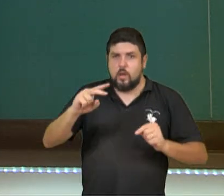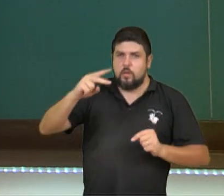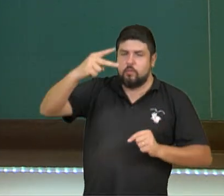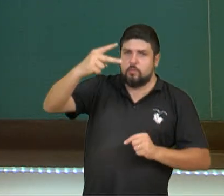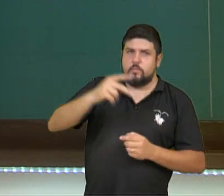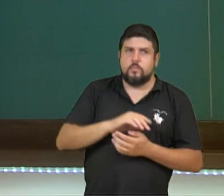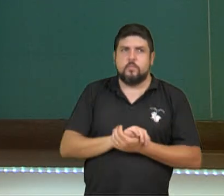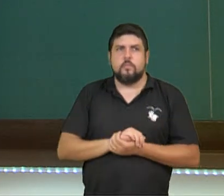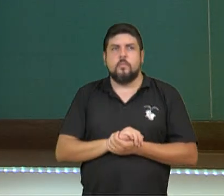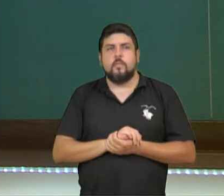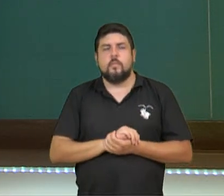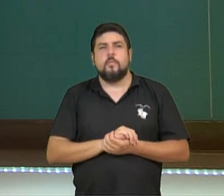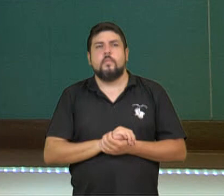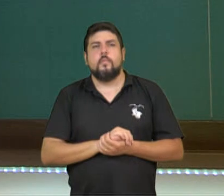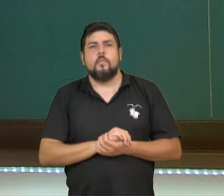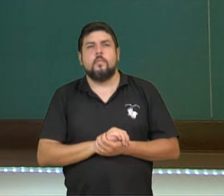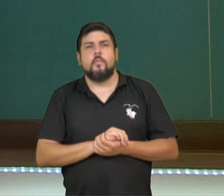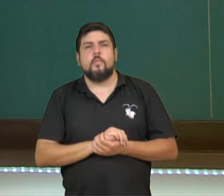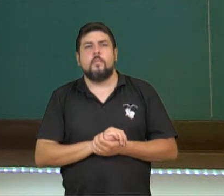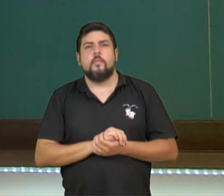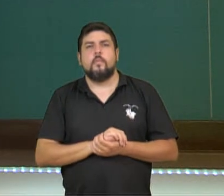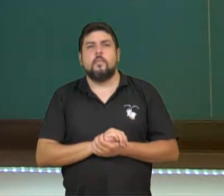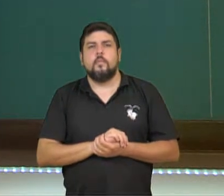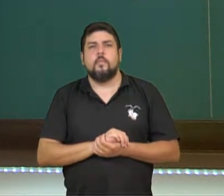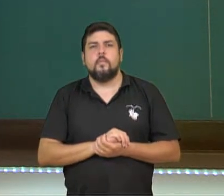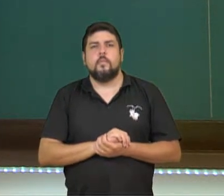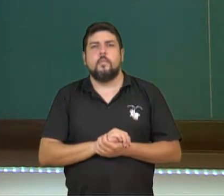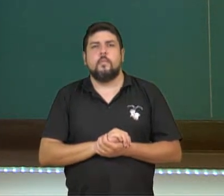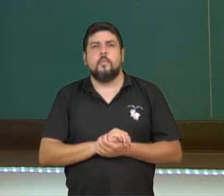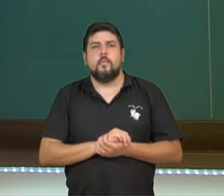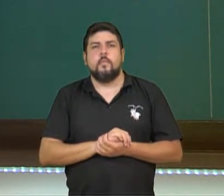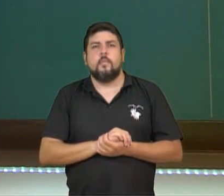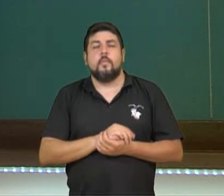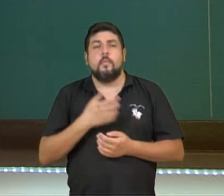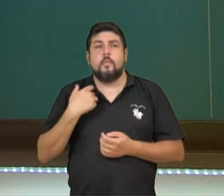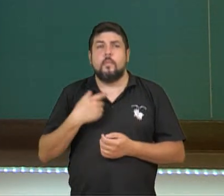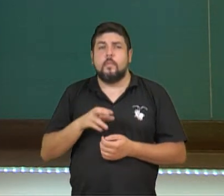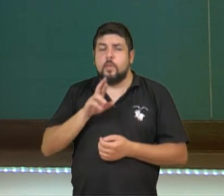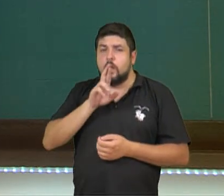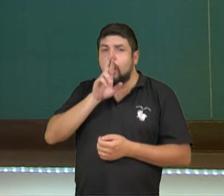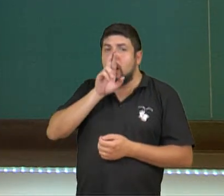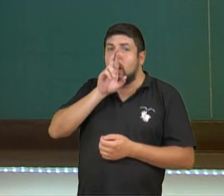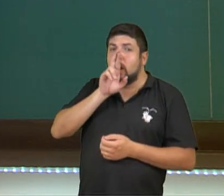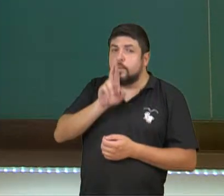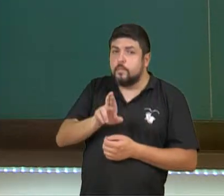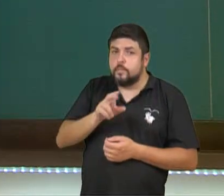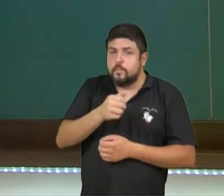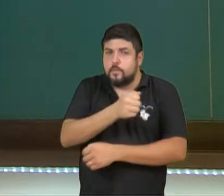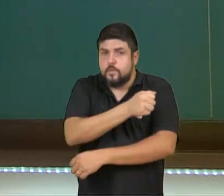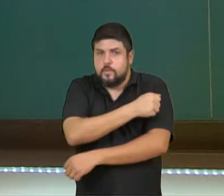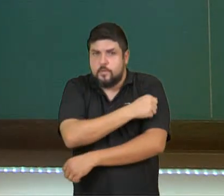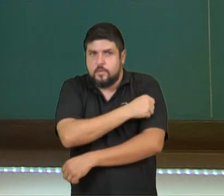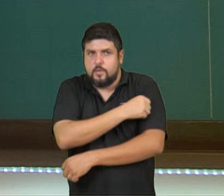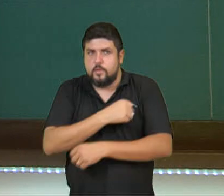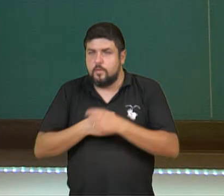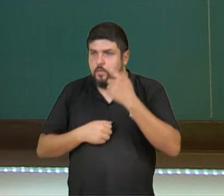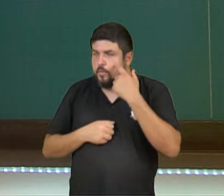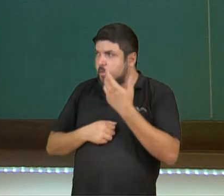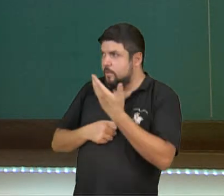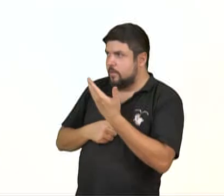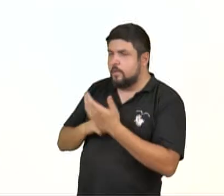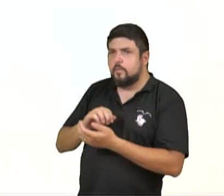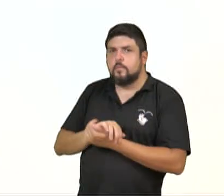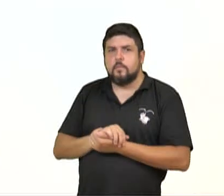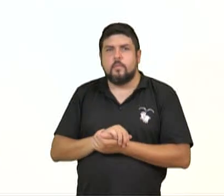ali, né? Mas essa é a intenção, para ver se aprendeu. A resposta é, foi a resposta que a aluna deu. E a pergunta é,